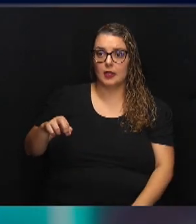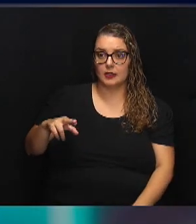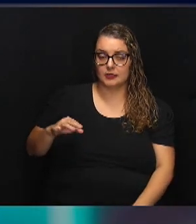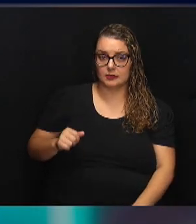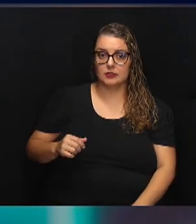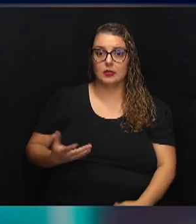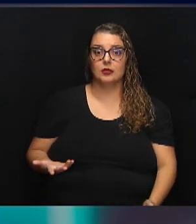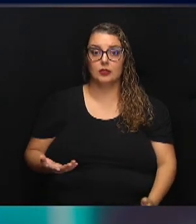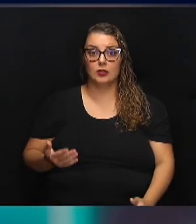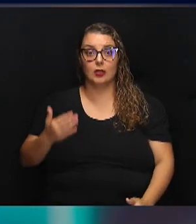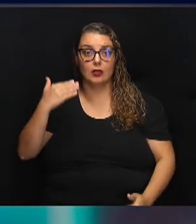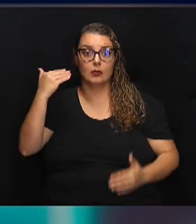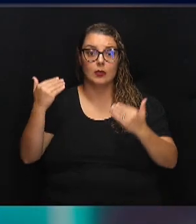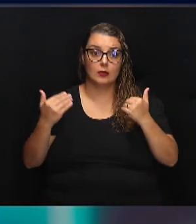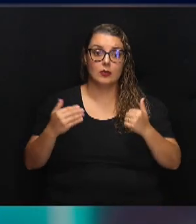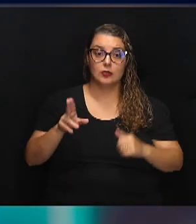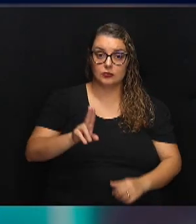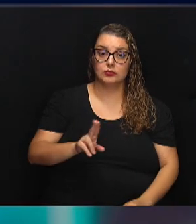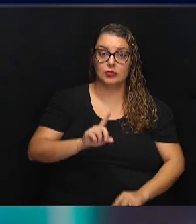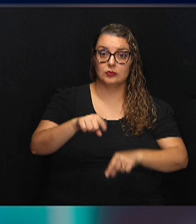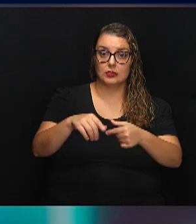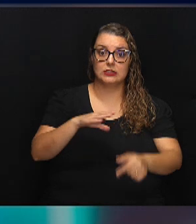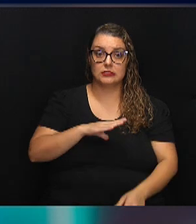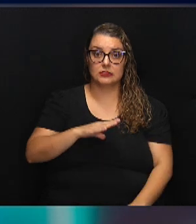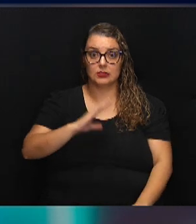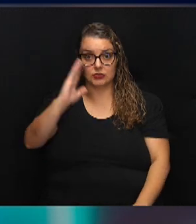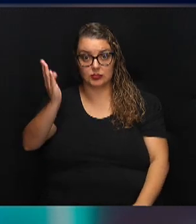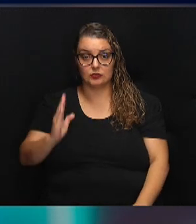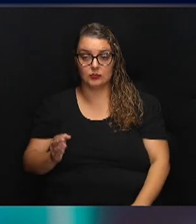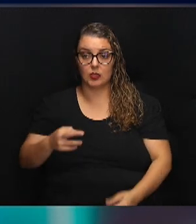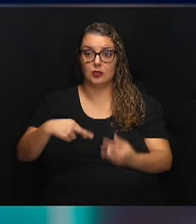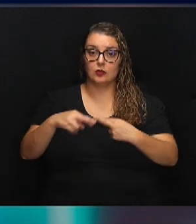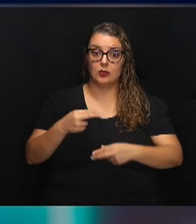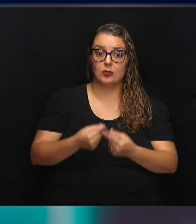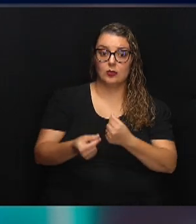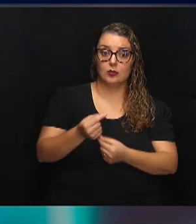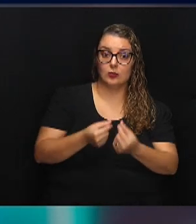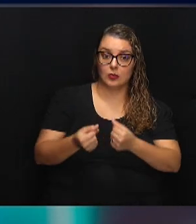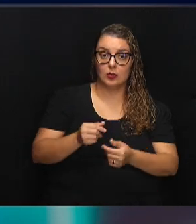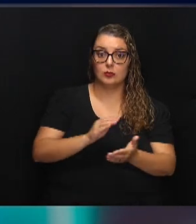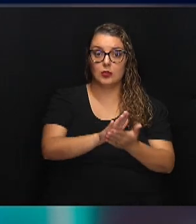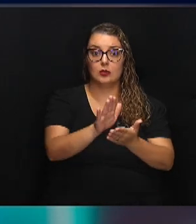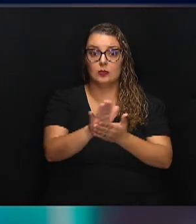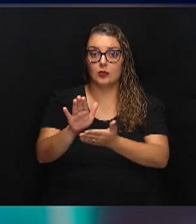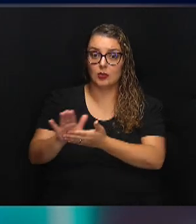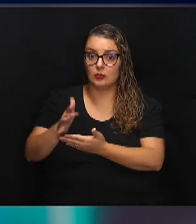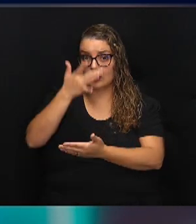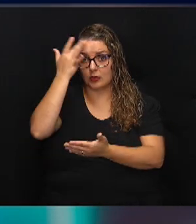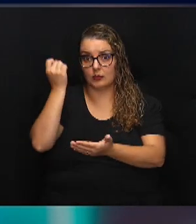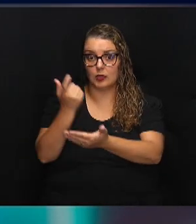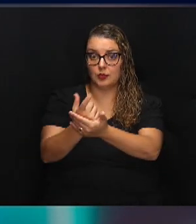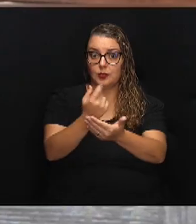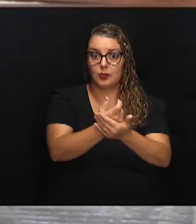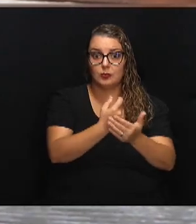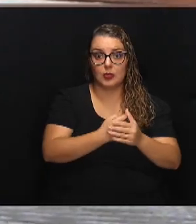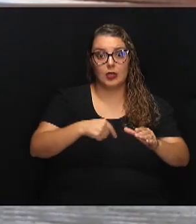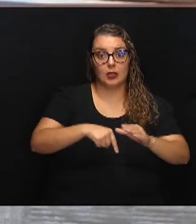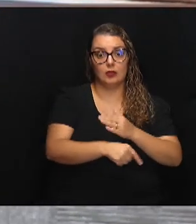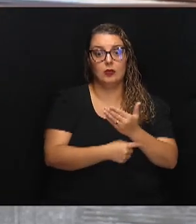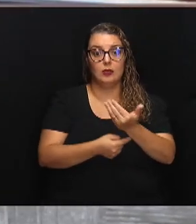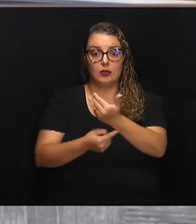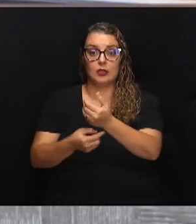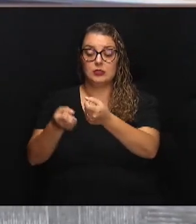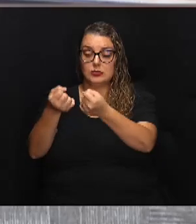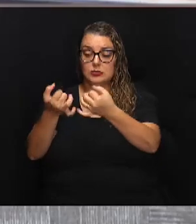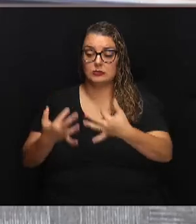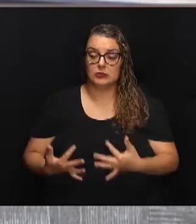já utilizadas em outras cidades do Brasil, com relação à economia de consumo, avanços tecnológicos, e explica